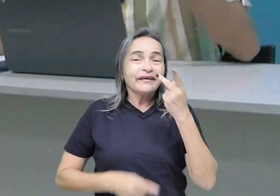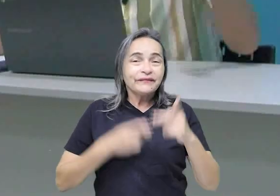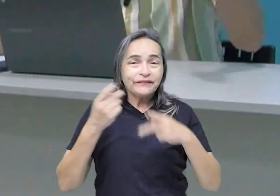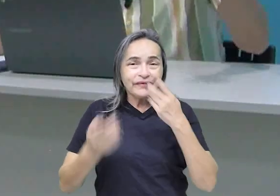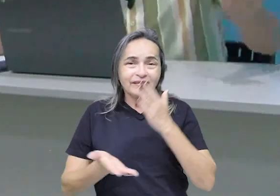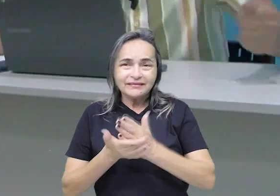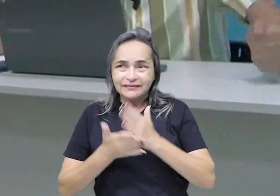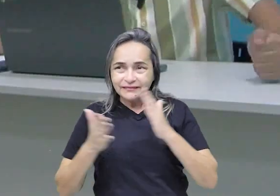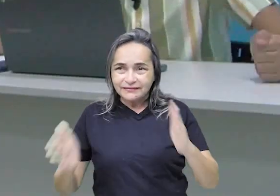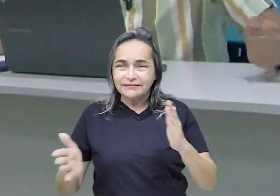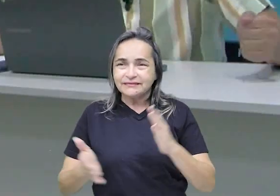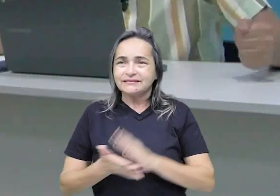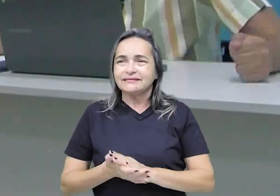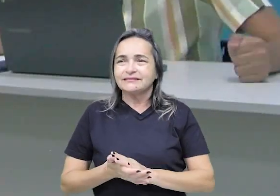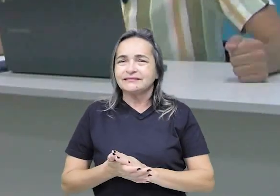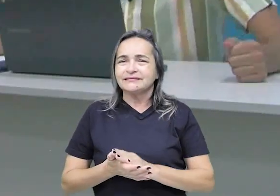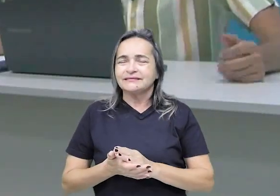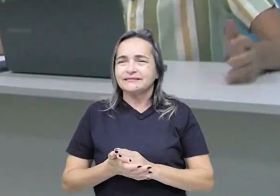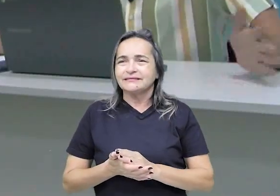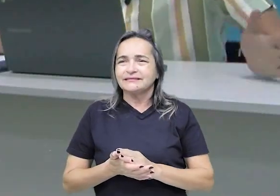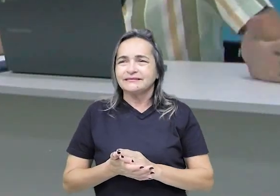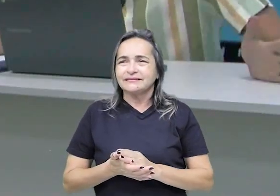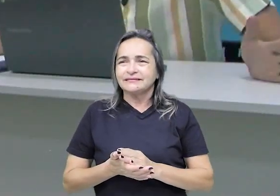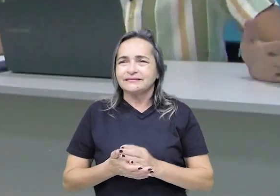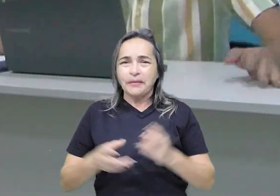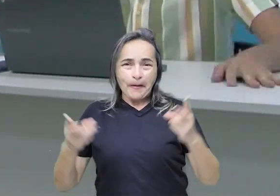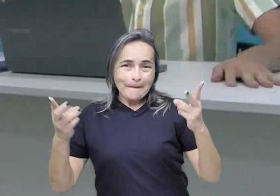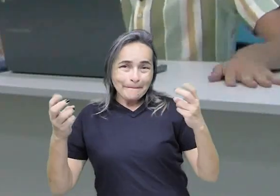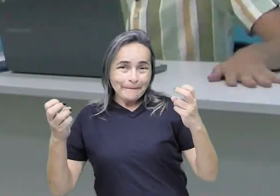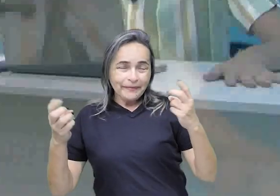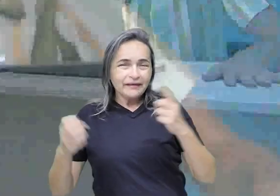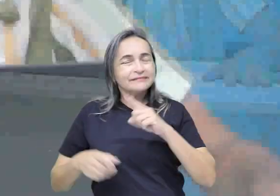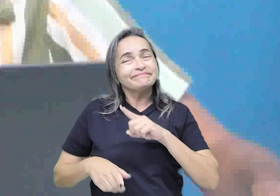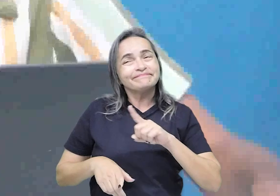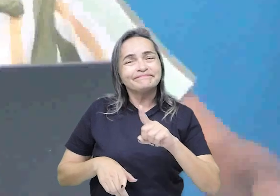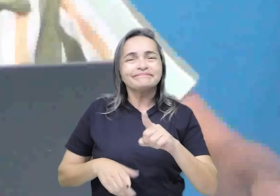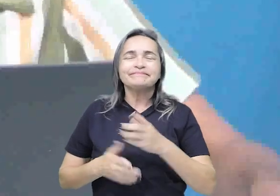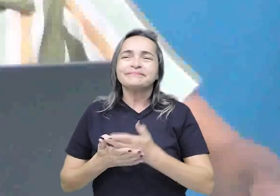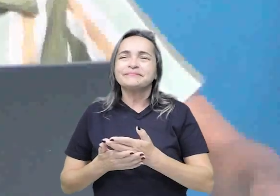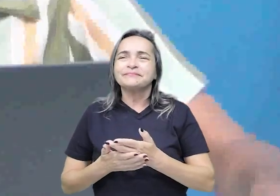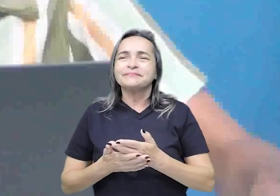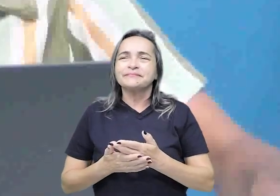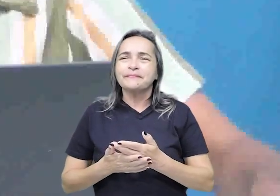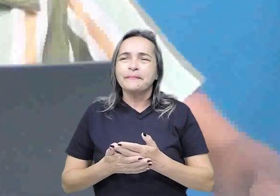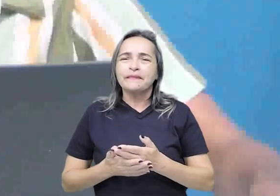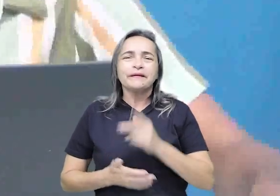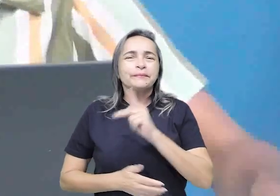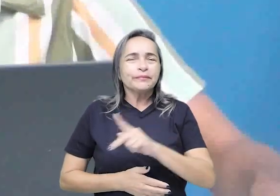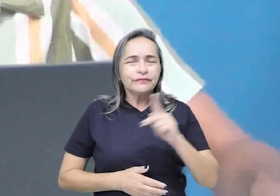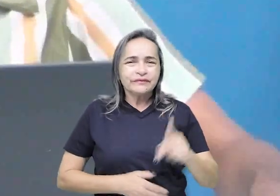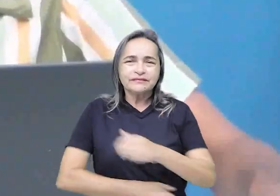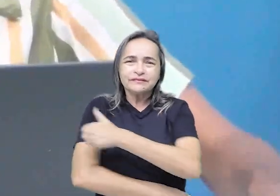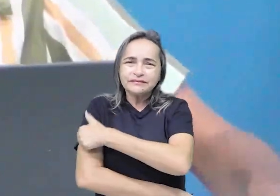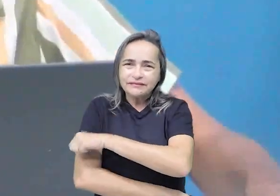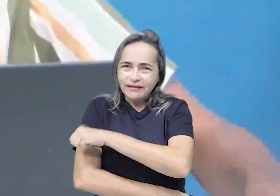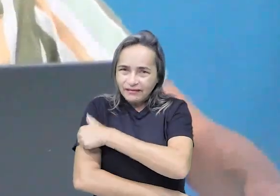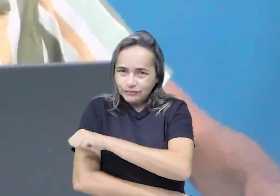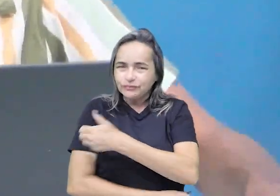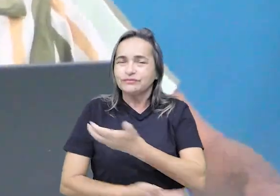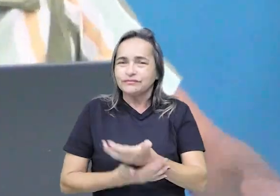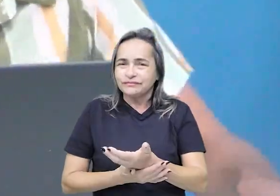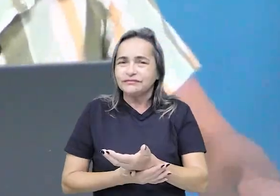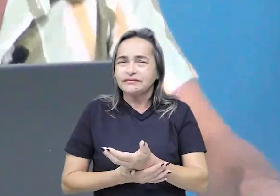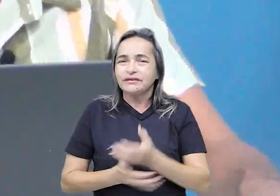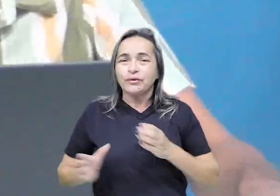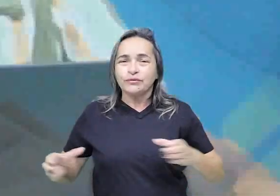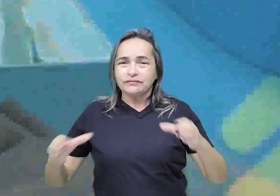quiser, pode olhar diretamente para a câmera, para os nossos espectadores, que, como eu lhe disse, são, sobretudo, professores, alunos, alunas